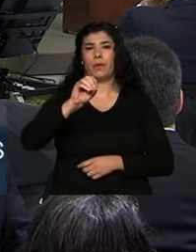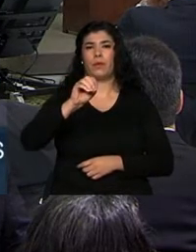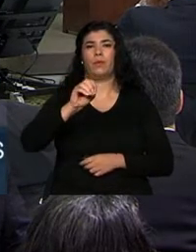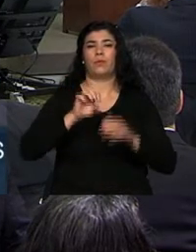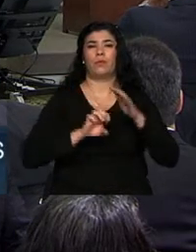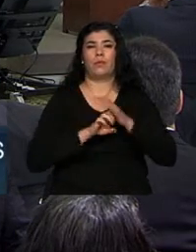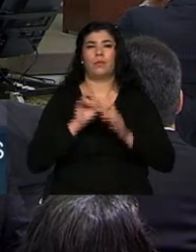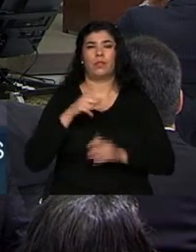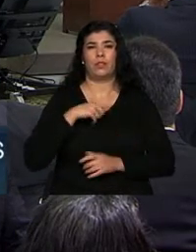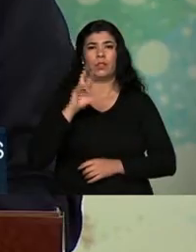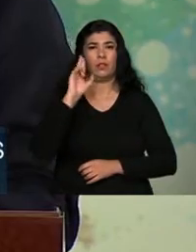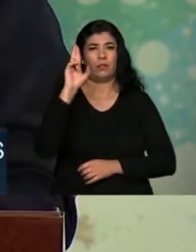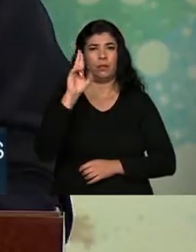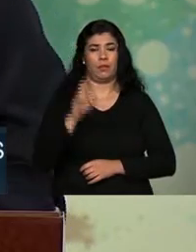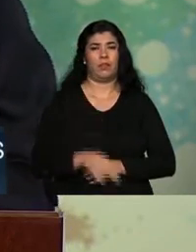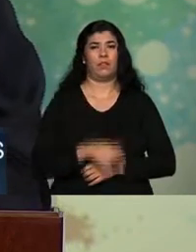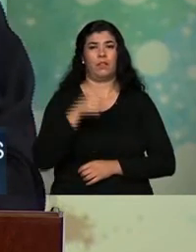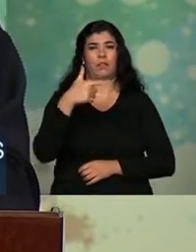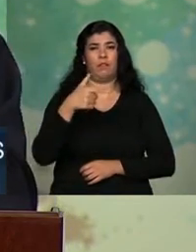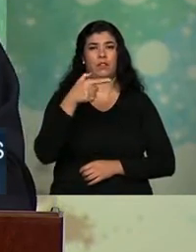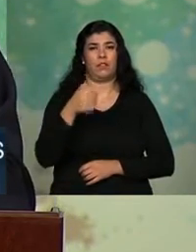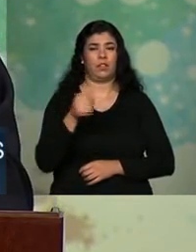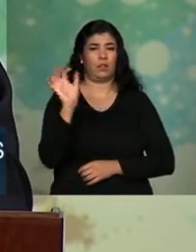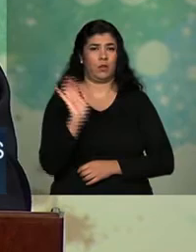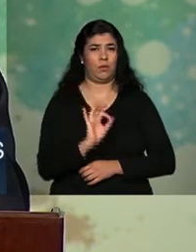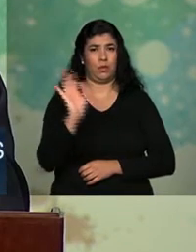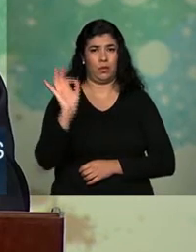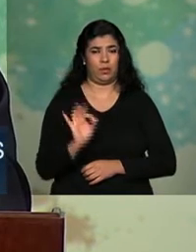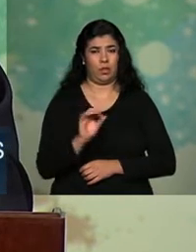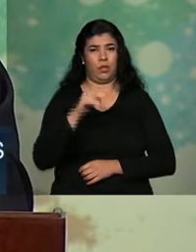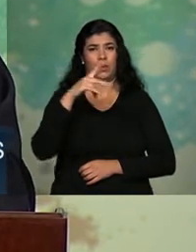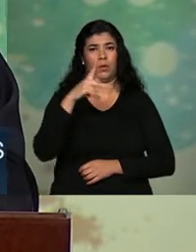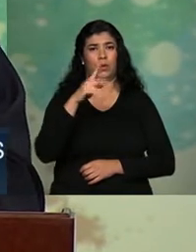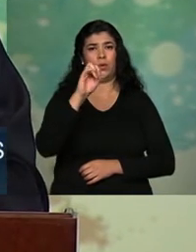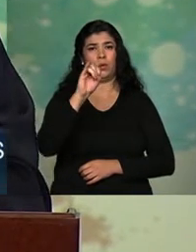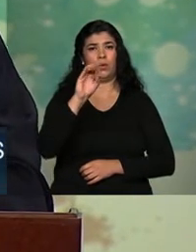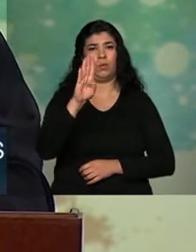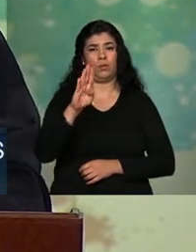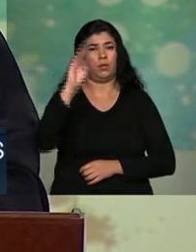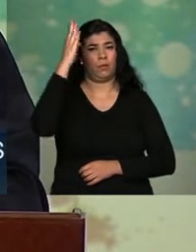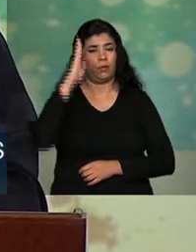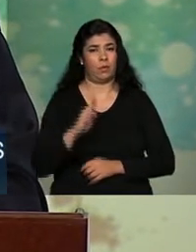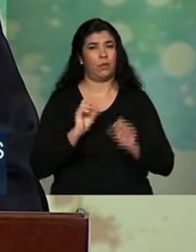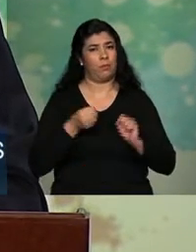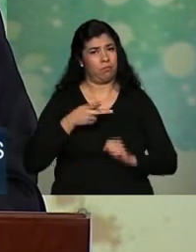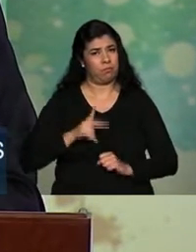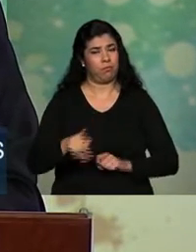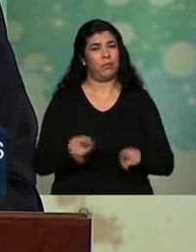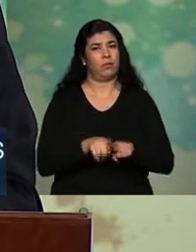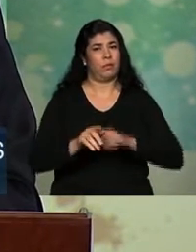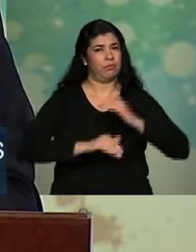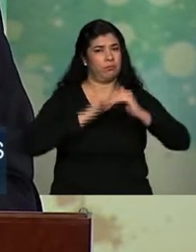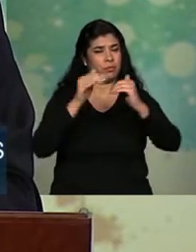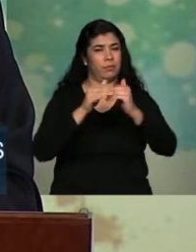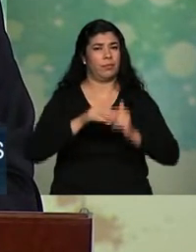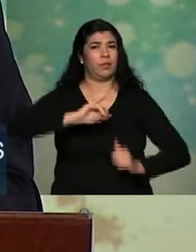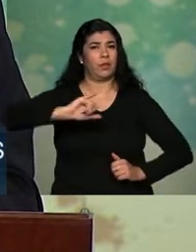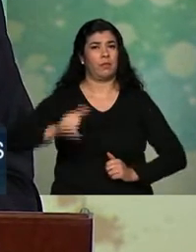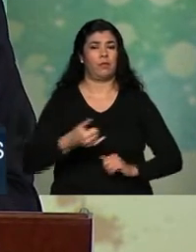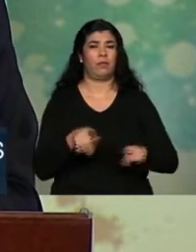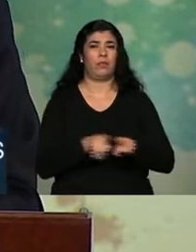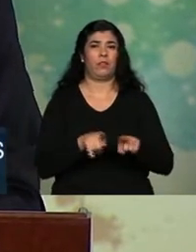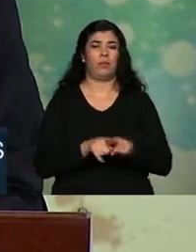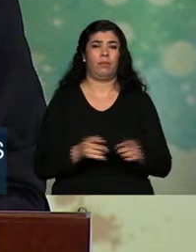já representam 27% do PIB brasileiro e podem crescer muito mais. Eu quero aproveitar